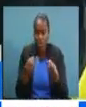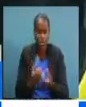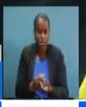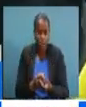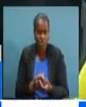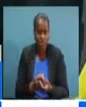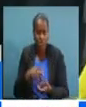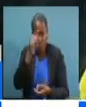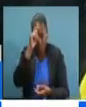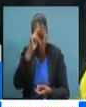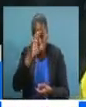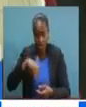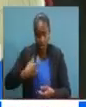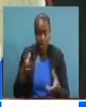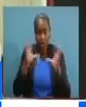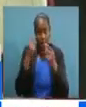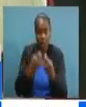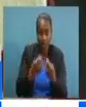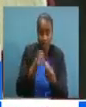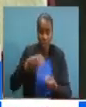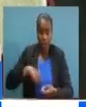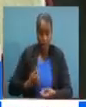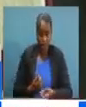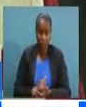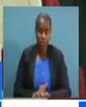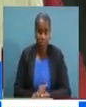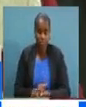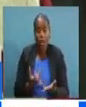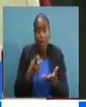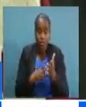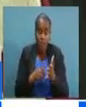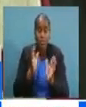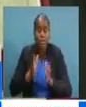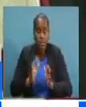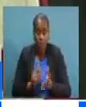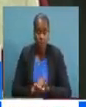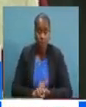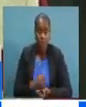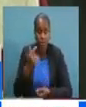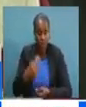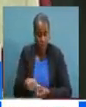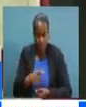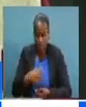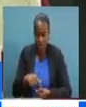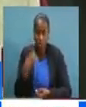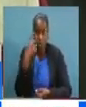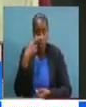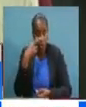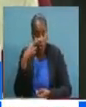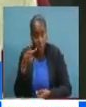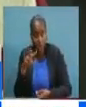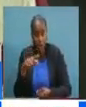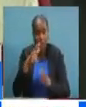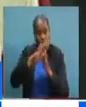o mais próximo país de Cabo Verde, e relativamente ao qual é preciso sempre termos um olhar